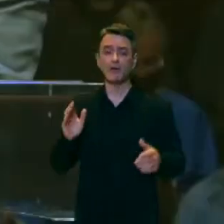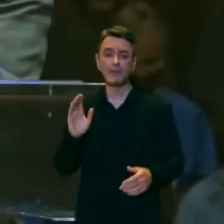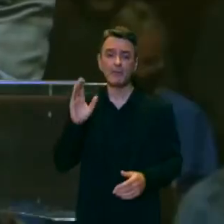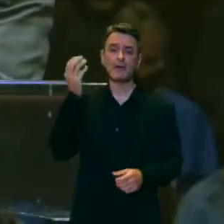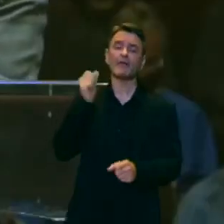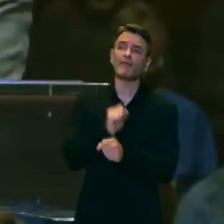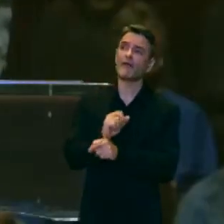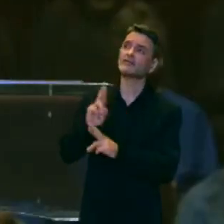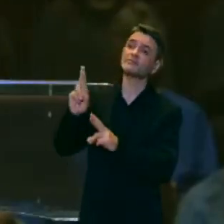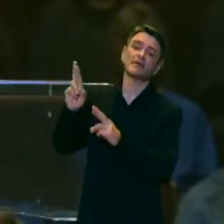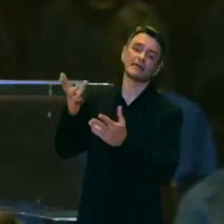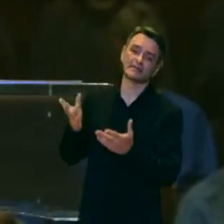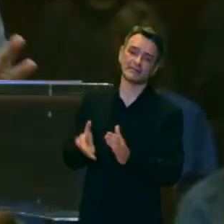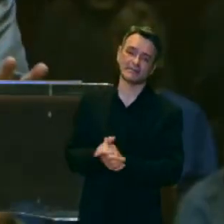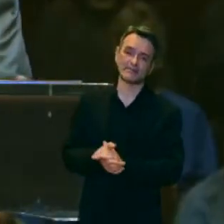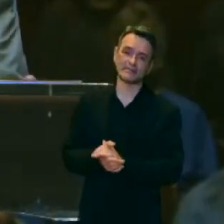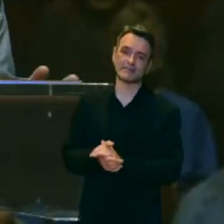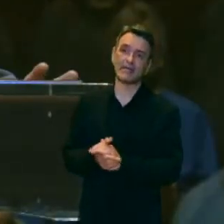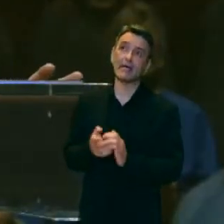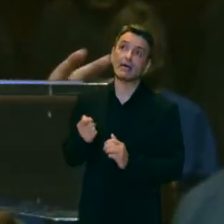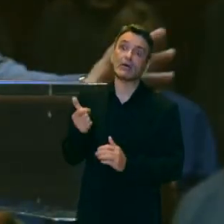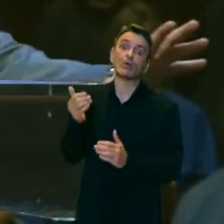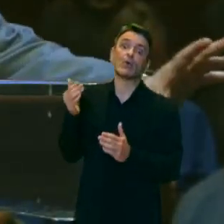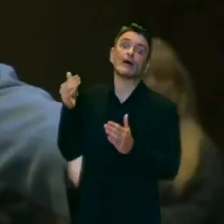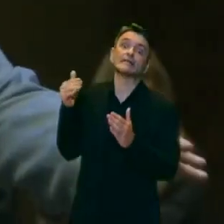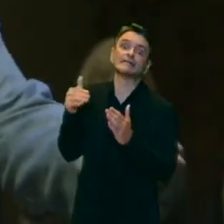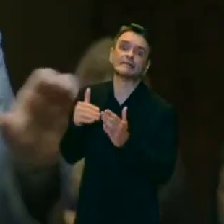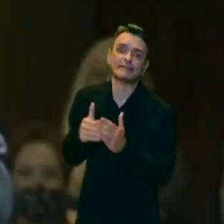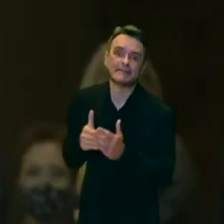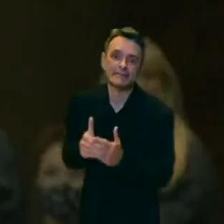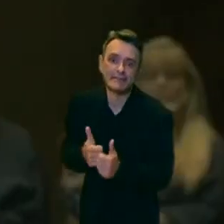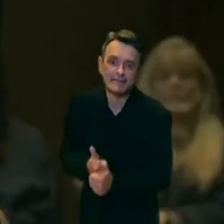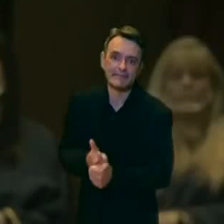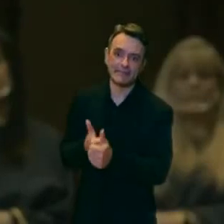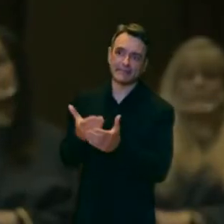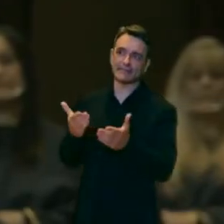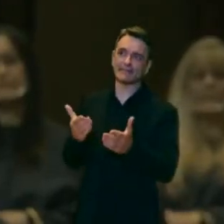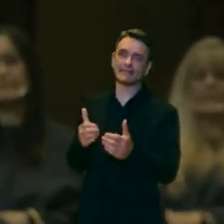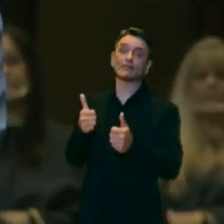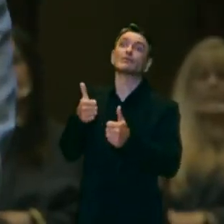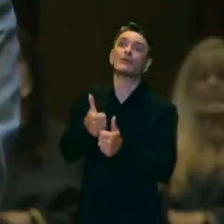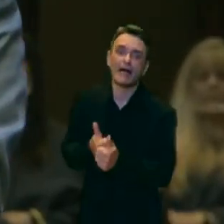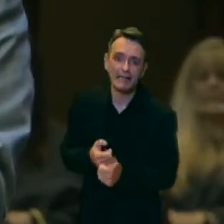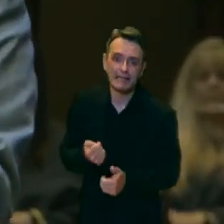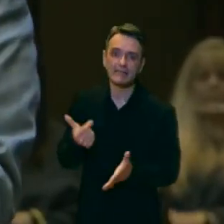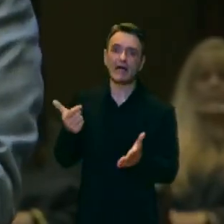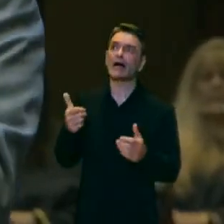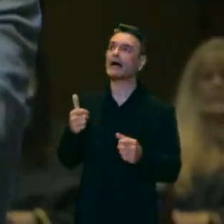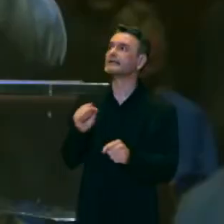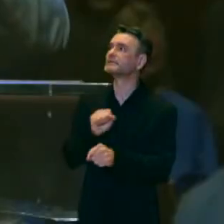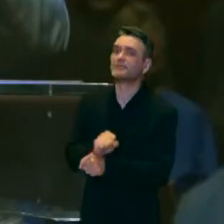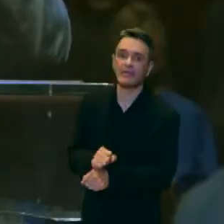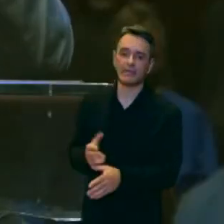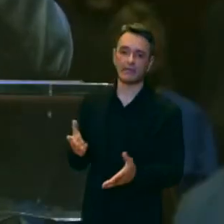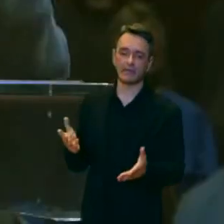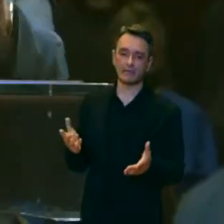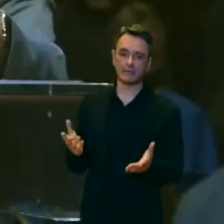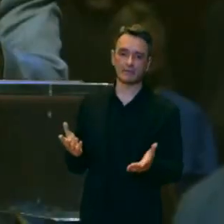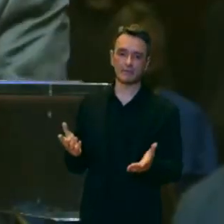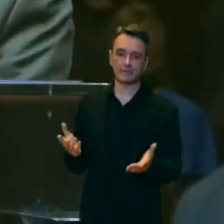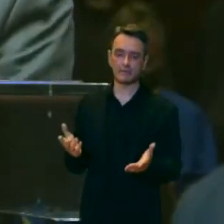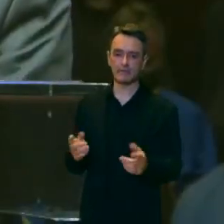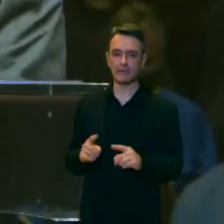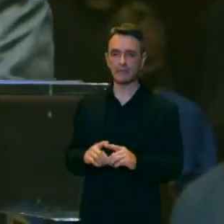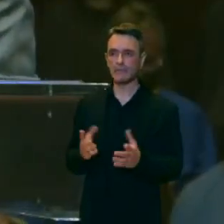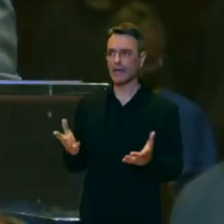resposta, a solução vai vir, está chegando aí. Olha, está vindo o Egito, é isso que a gente estava esperando. Mas já tinha havido a derrota